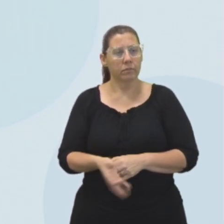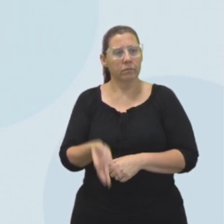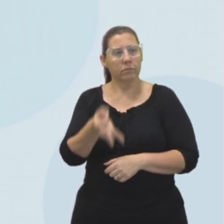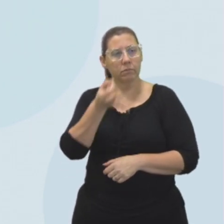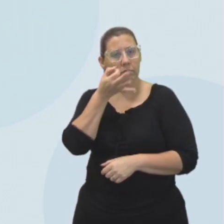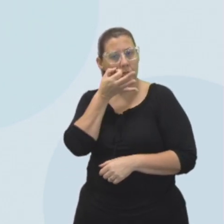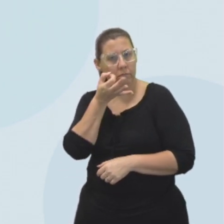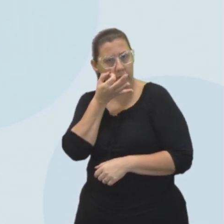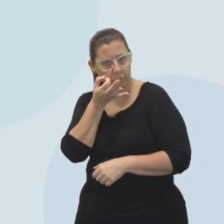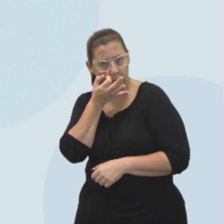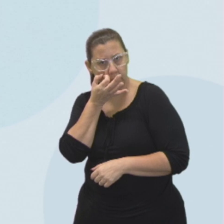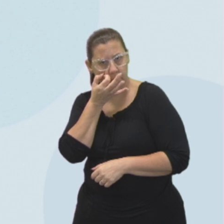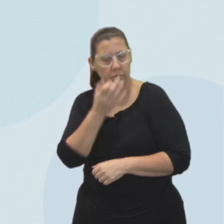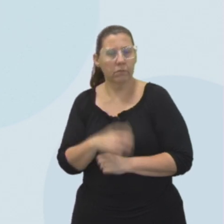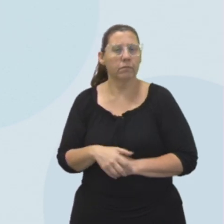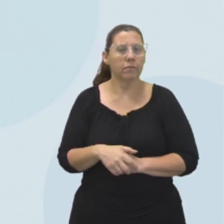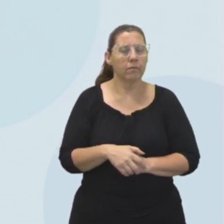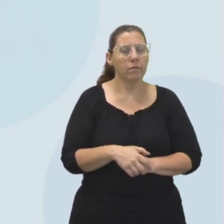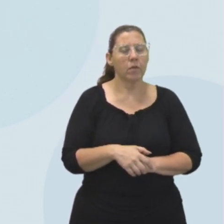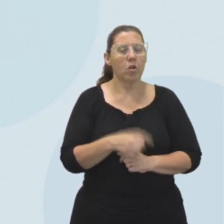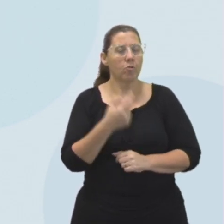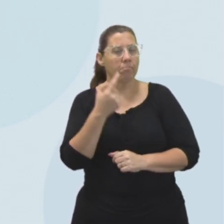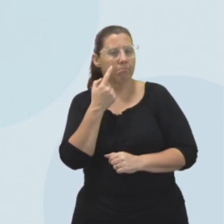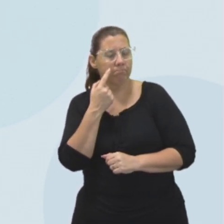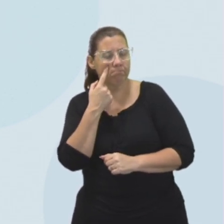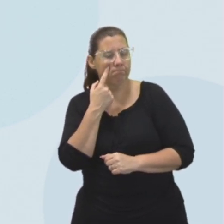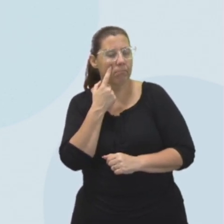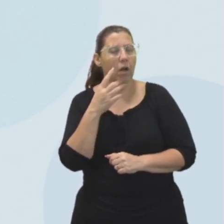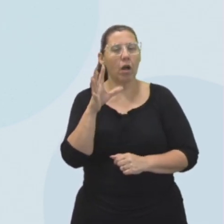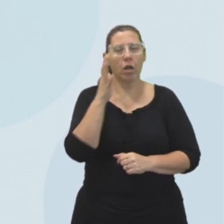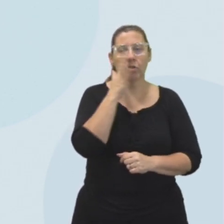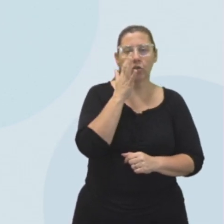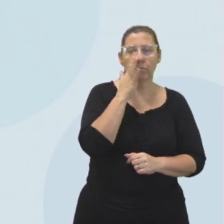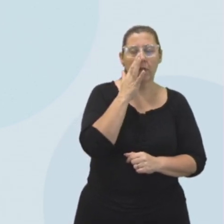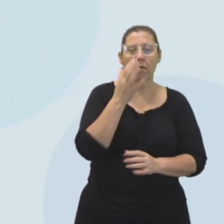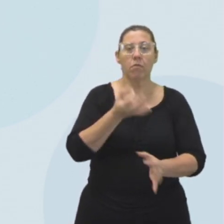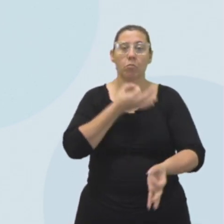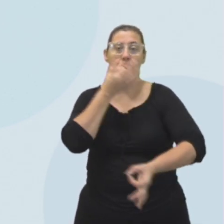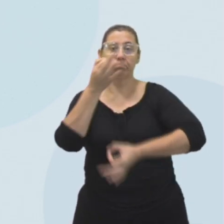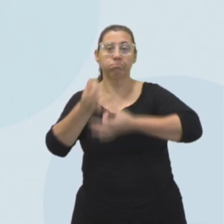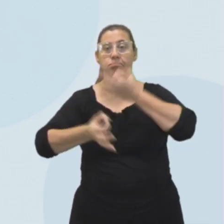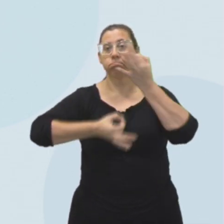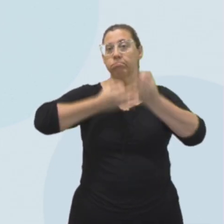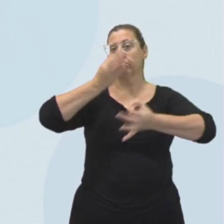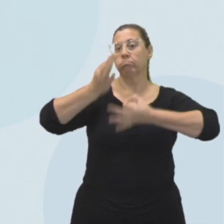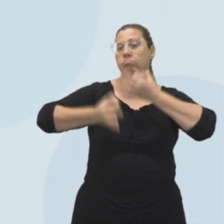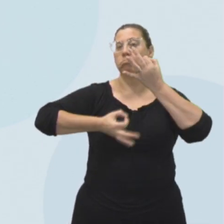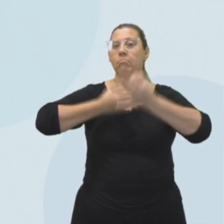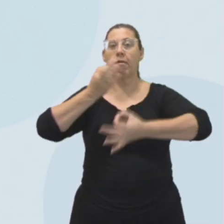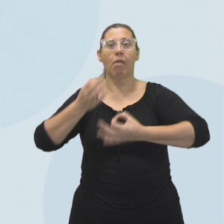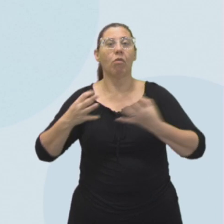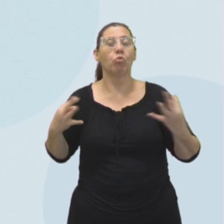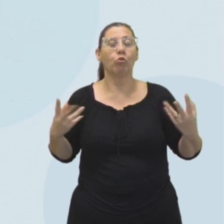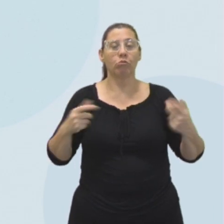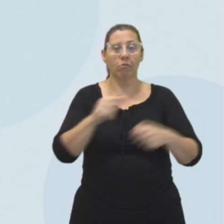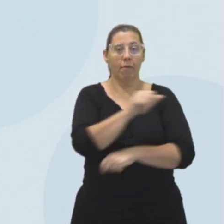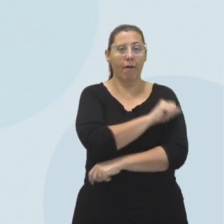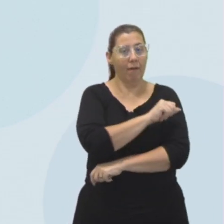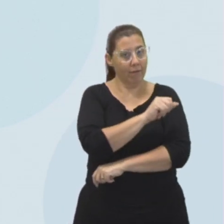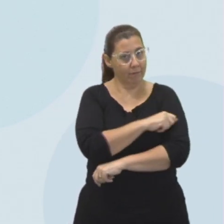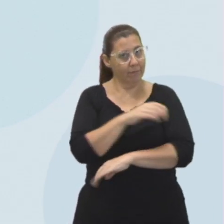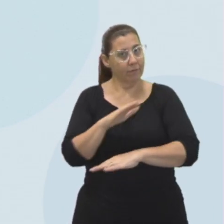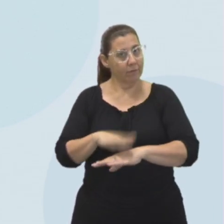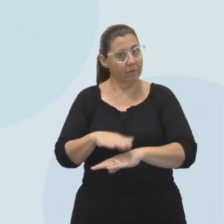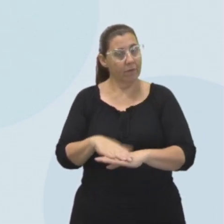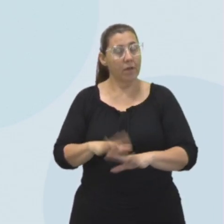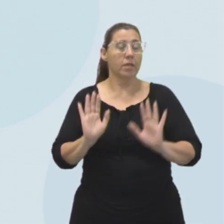Os professores precisam observar, apreciar e comentar as produções elaboradas pelos estudantes, né? Então,